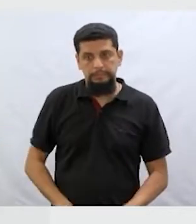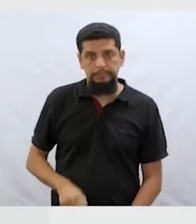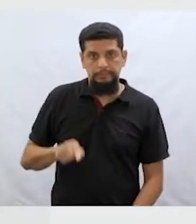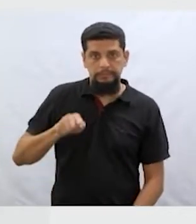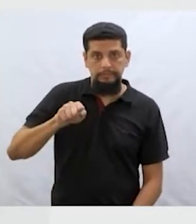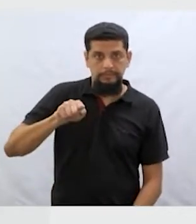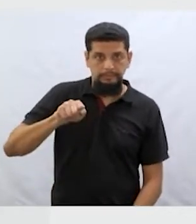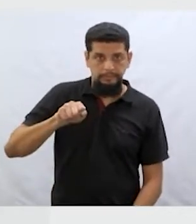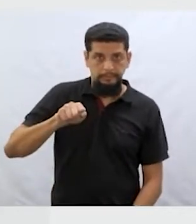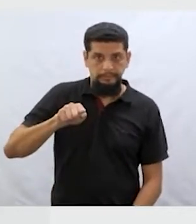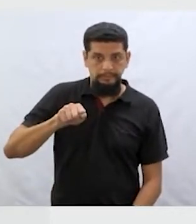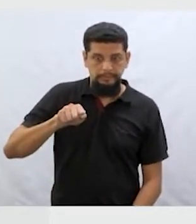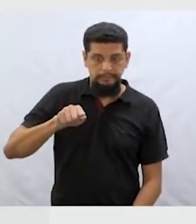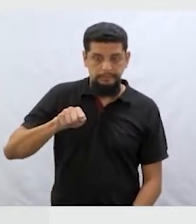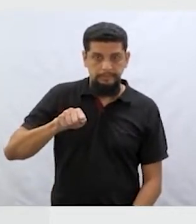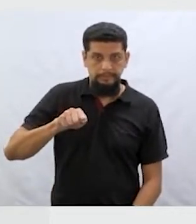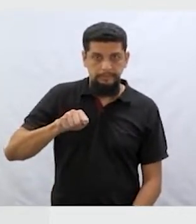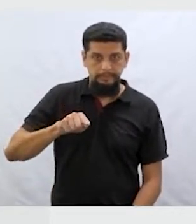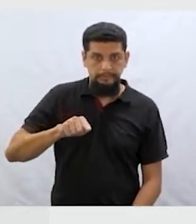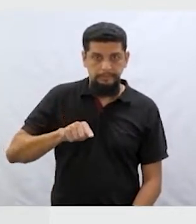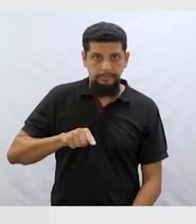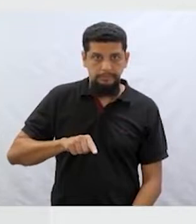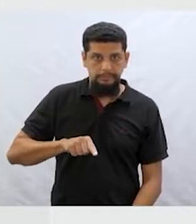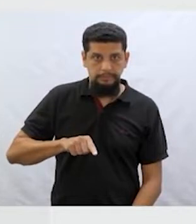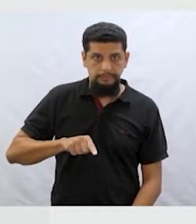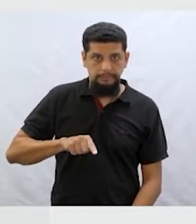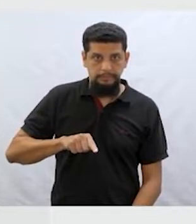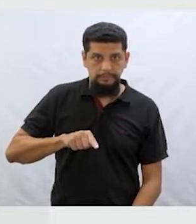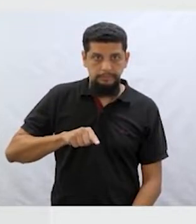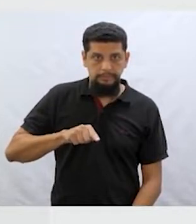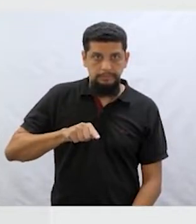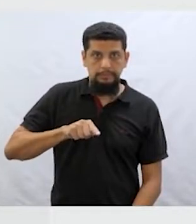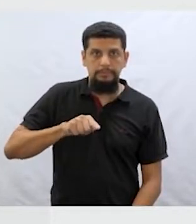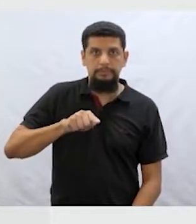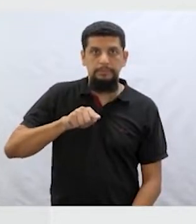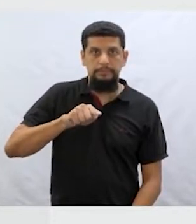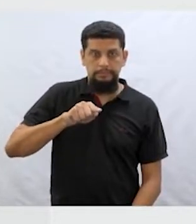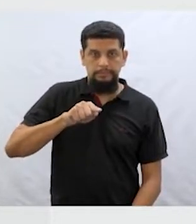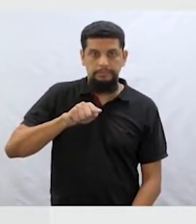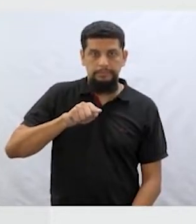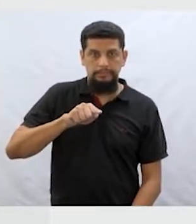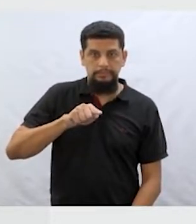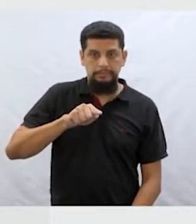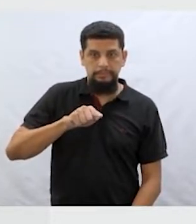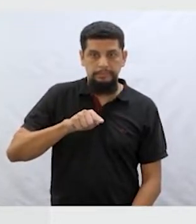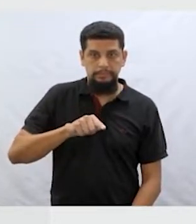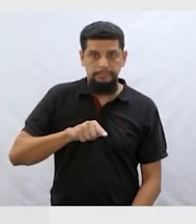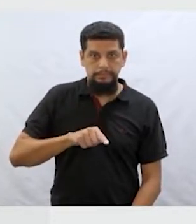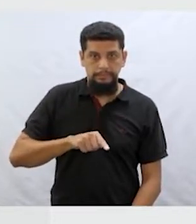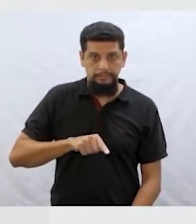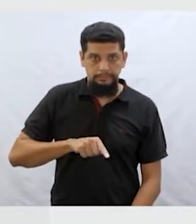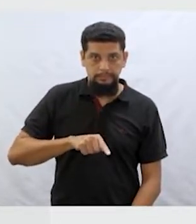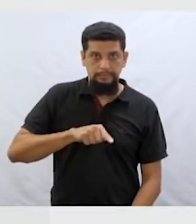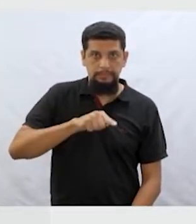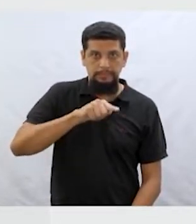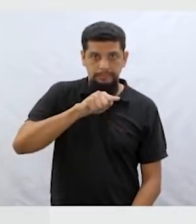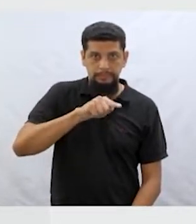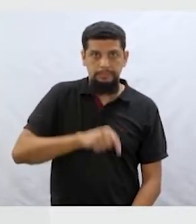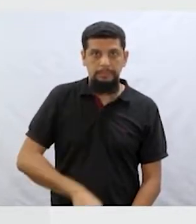que o W começa com esse traço inclinado para baixo, ele sobe, desce e sobe de